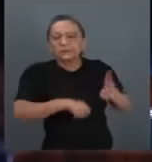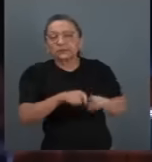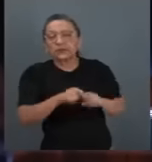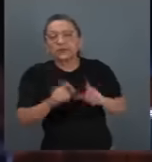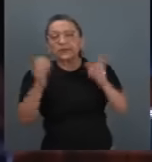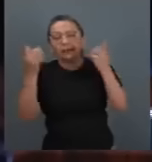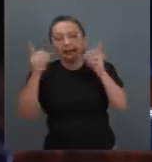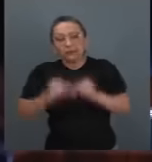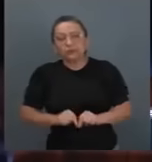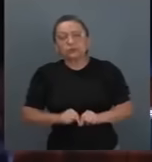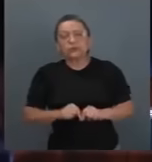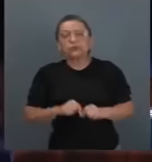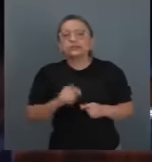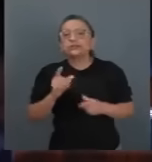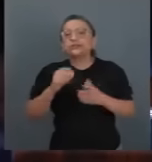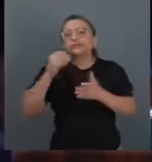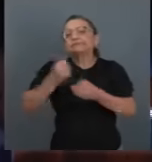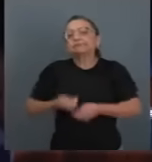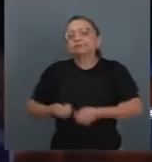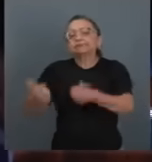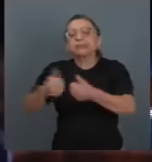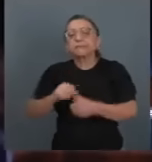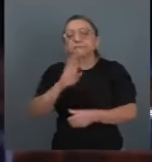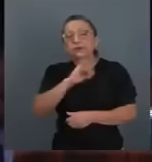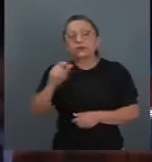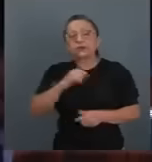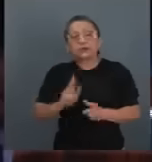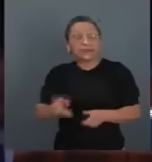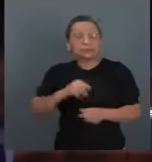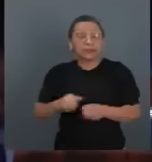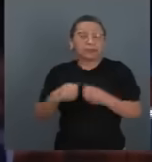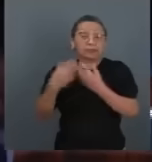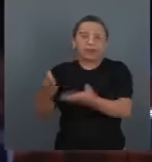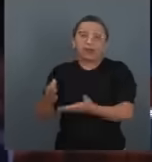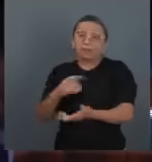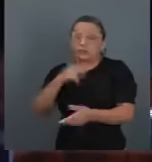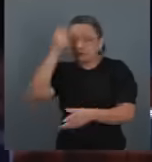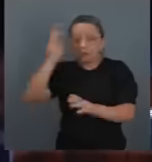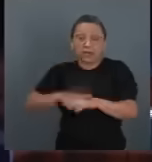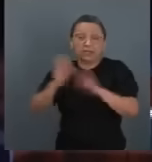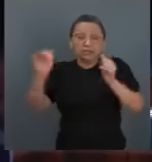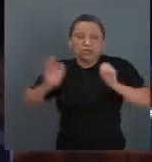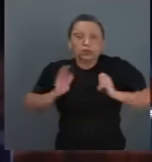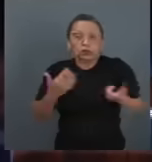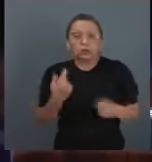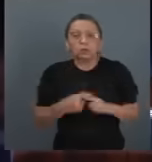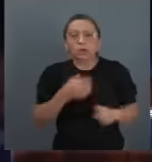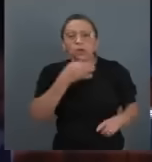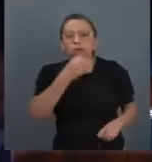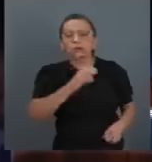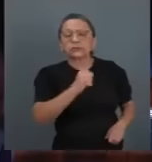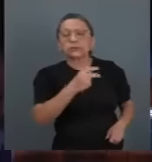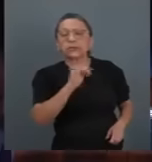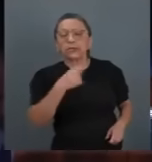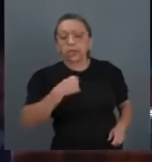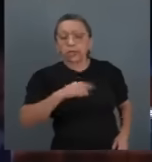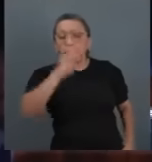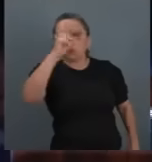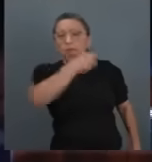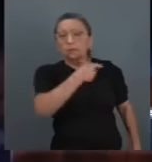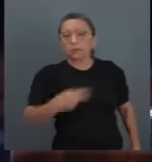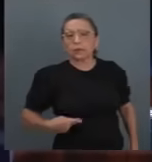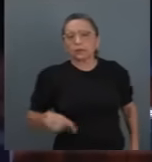fiscais bilionárias que beneficiam sempre os mais poderosos? Por que as sugestões da CPI que eu presidi